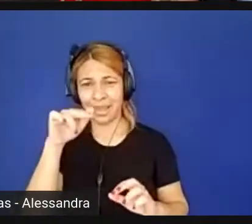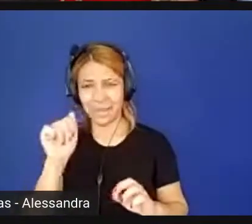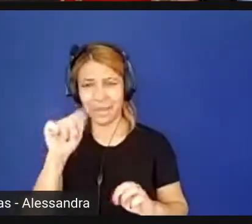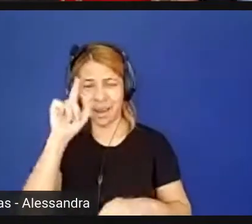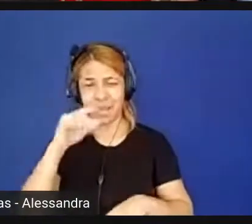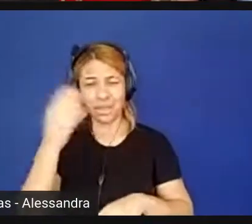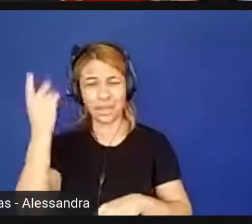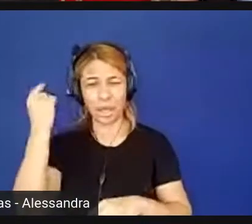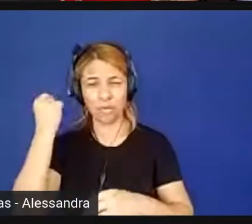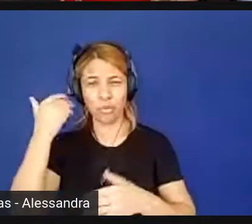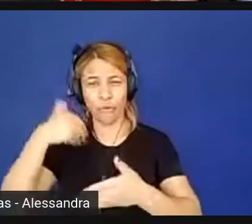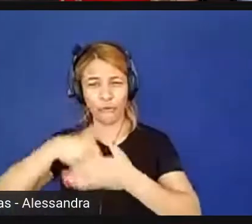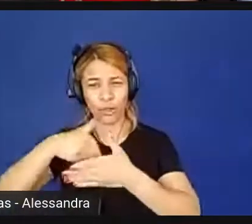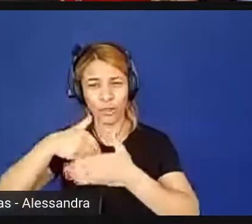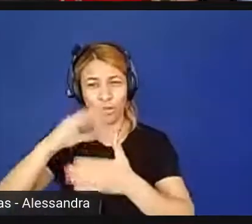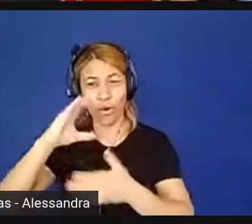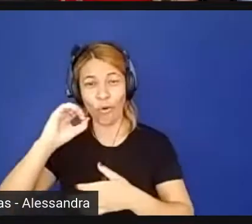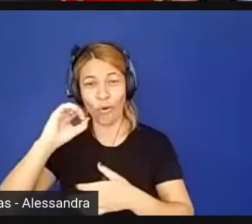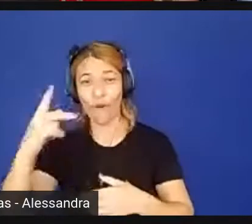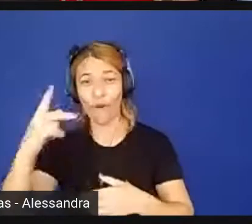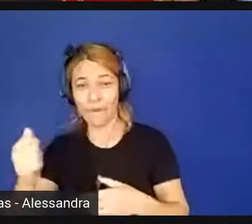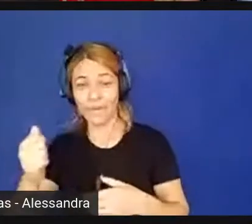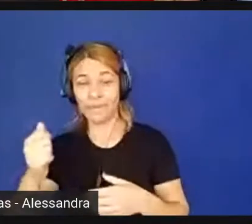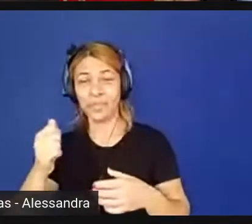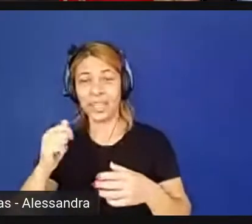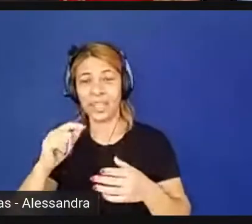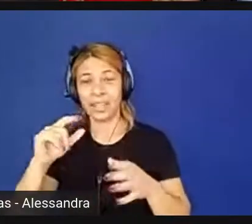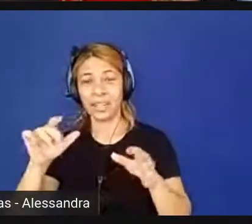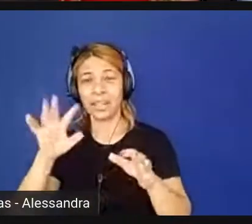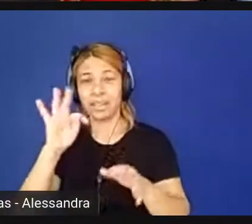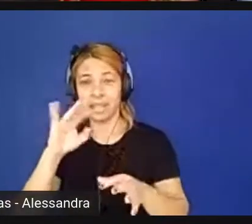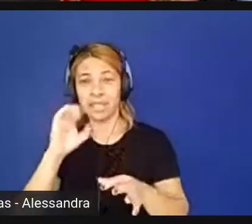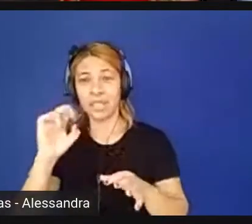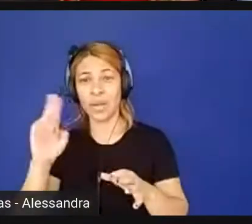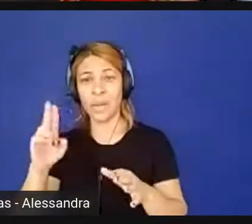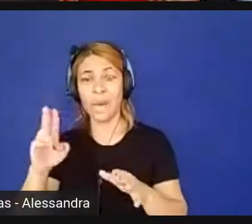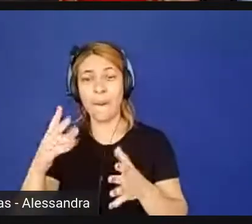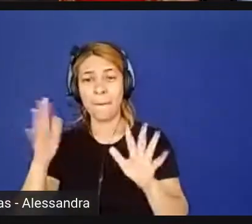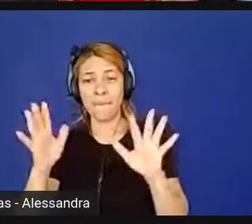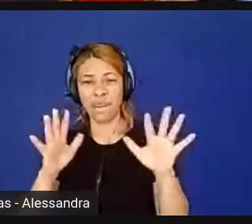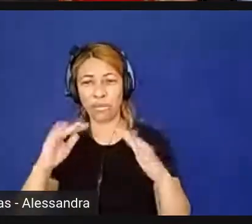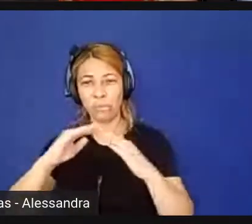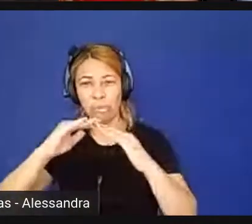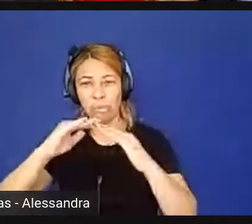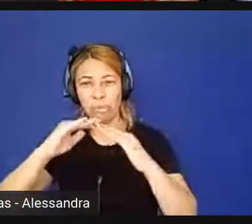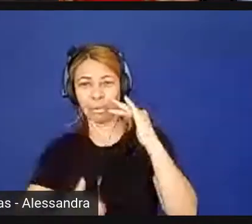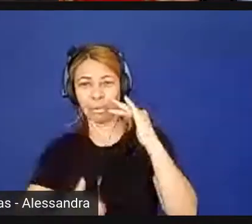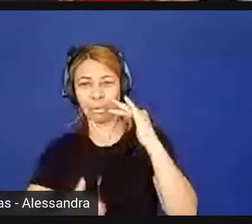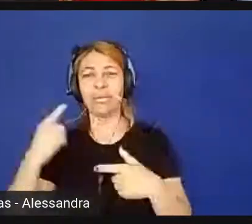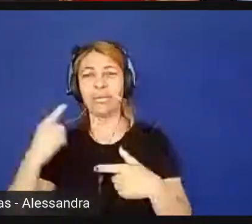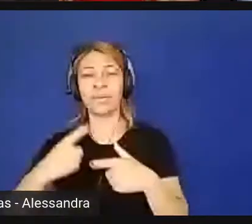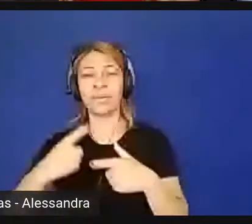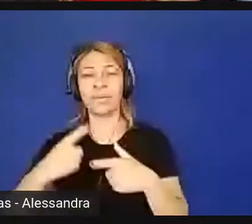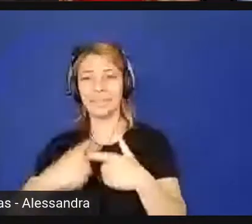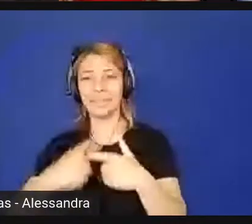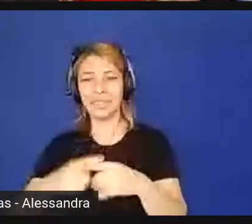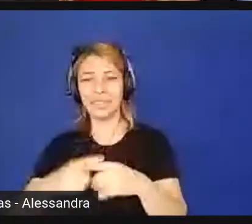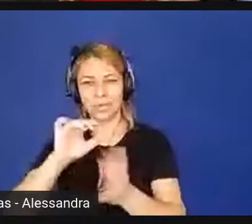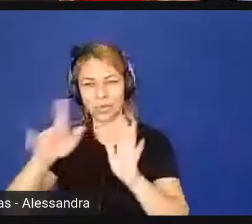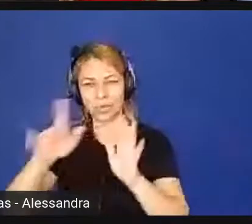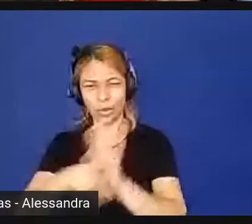várias modelagens de PPPs, inclusive que, em certa medida, o TCU meio que declinou essa competência para os tribunais de contas